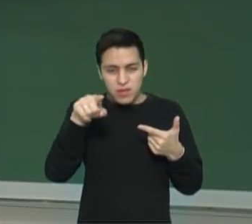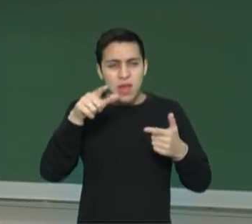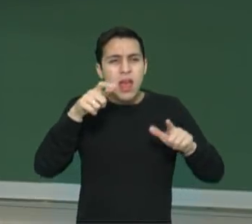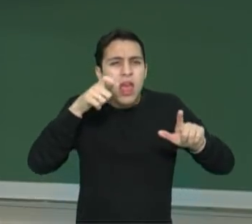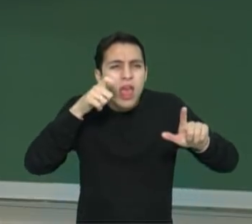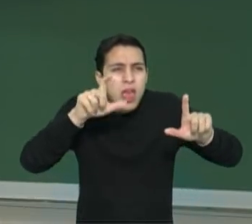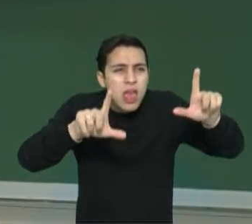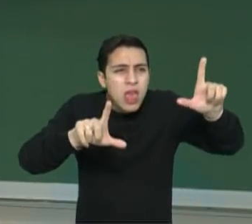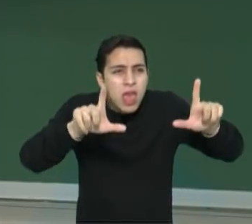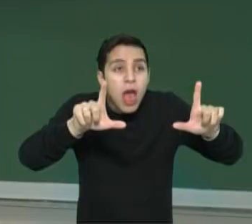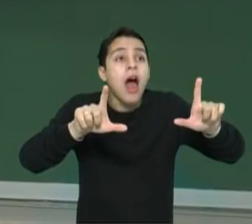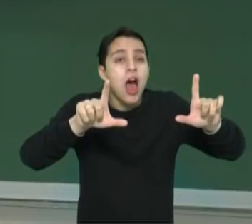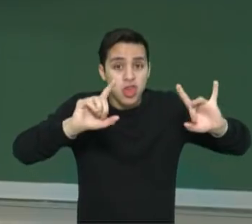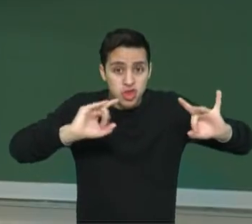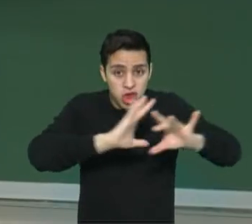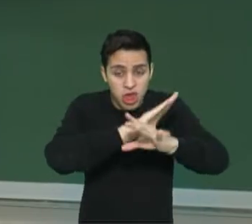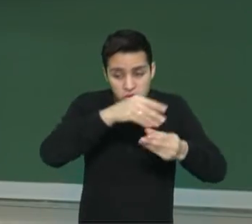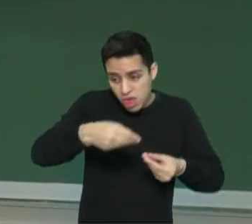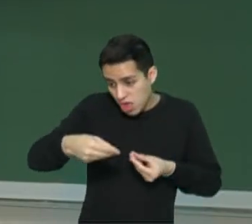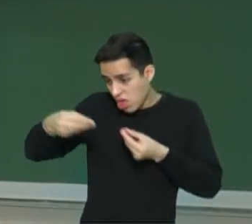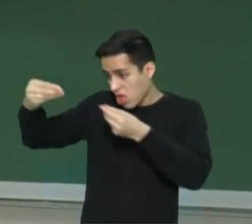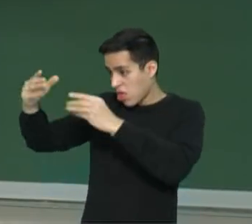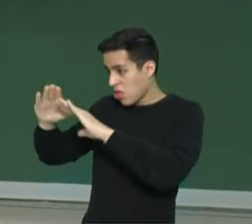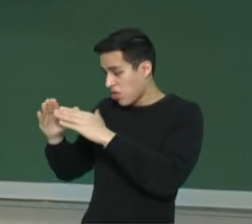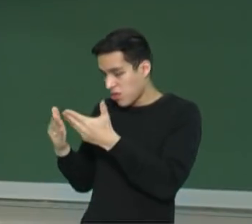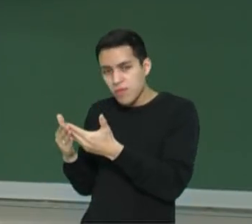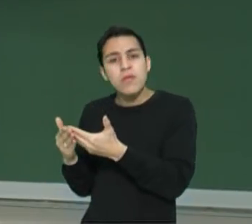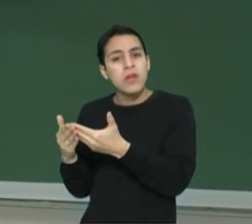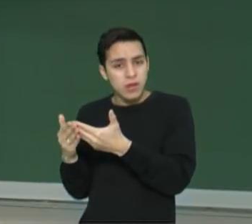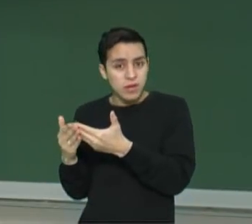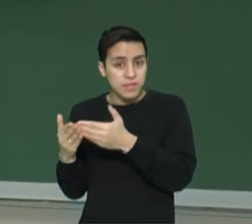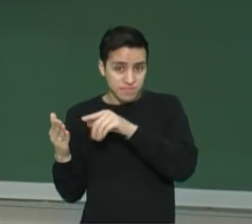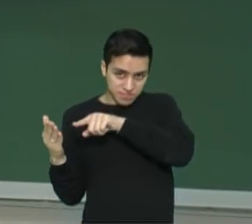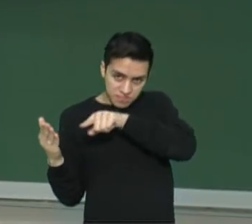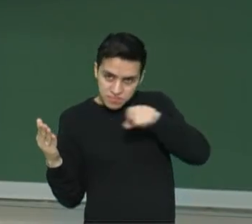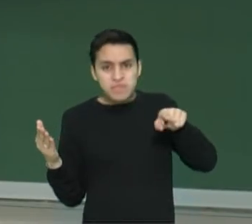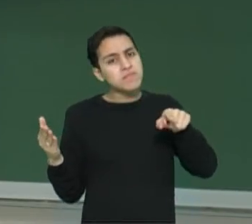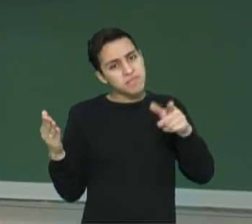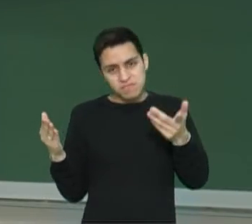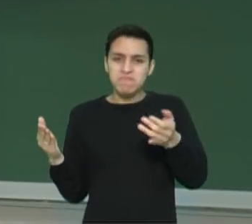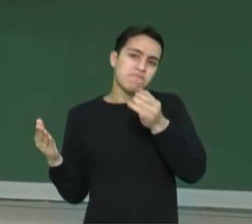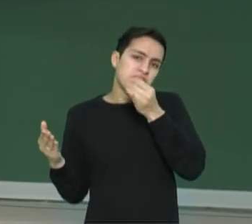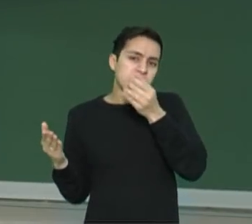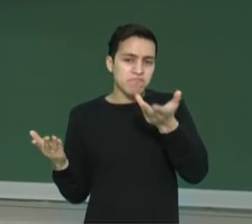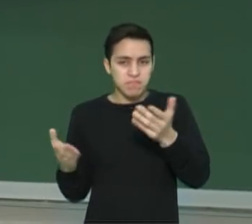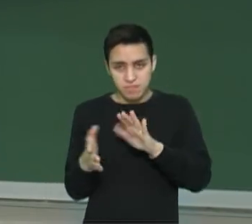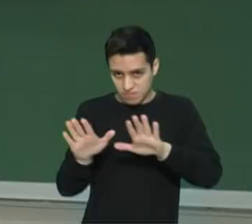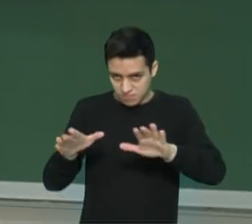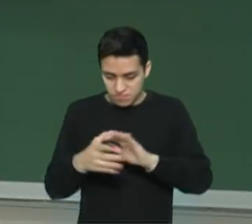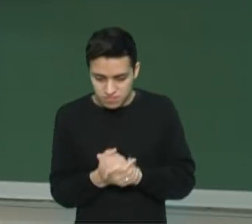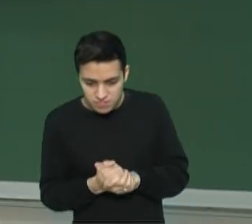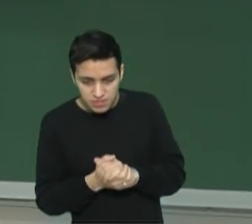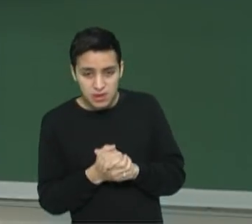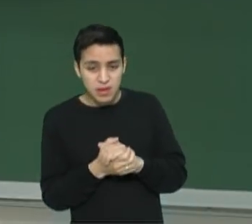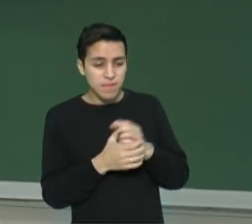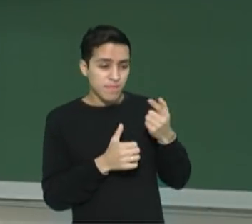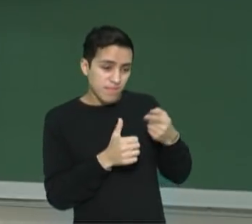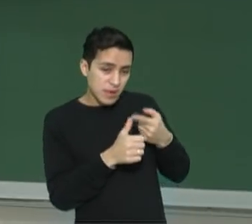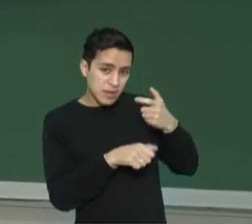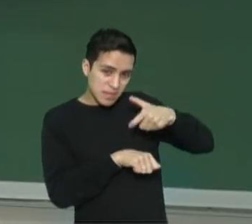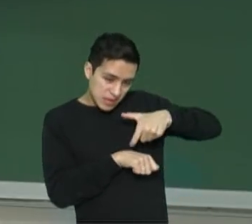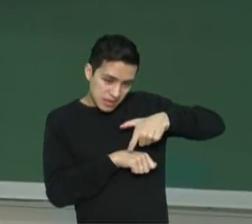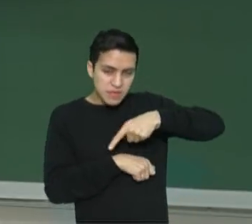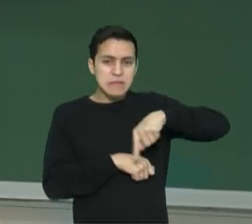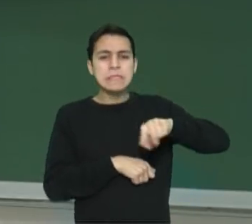na escola, que não conseguiu fazer o acesso. Agora, se você conseguir, por exemplo, às vezes no primeiro momento você